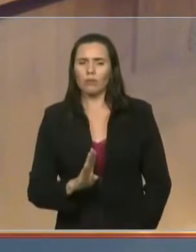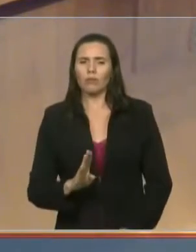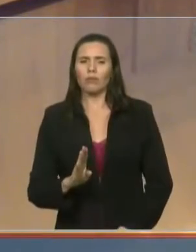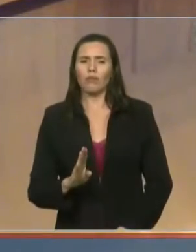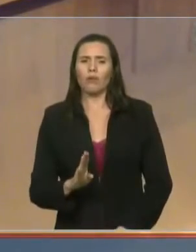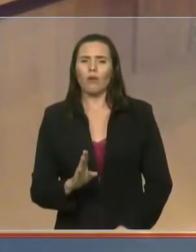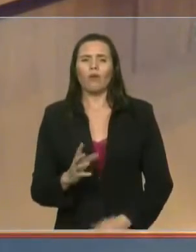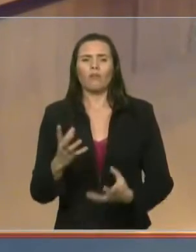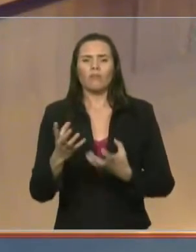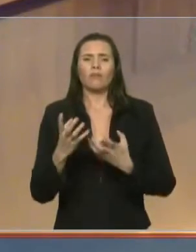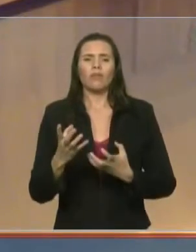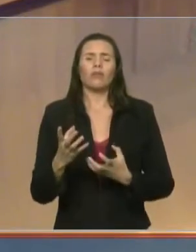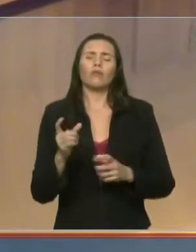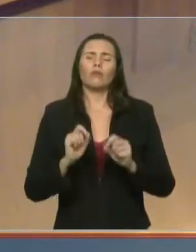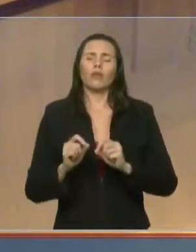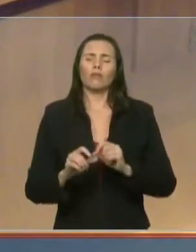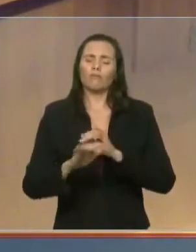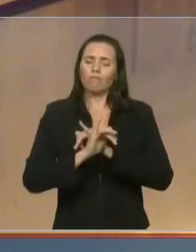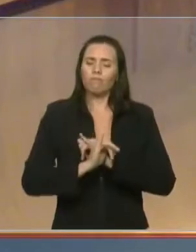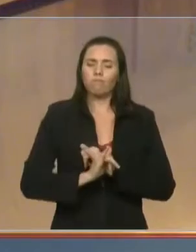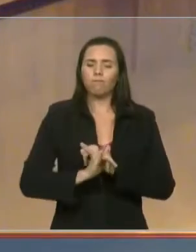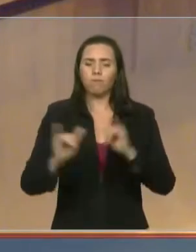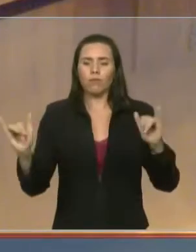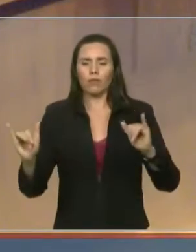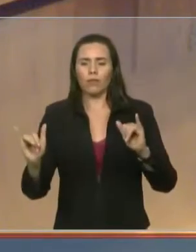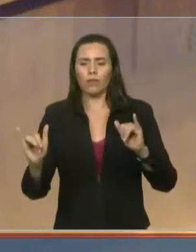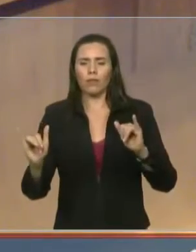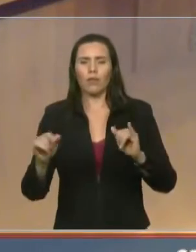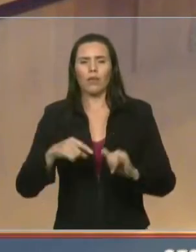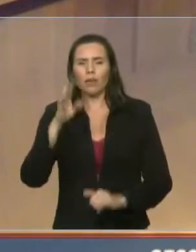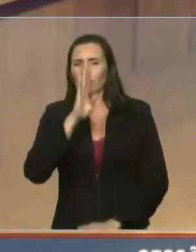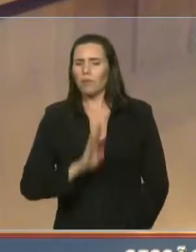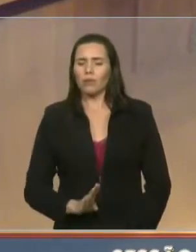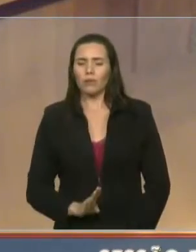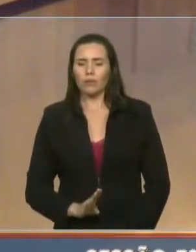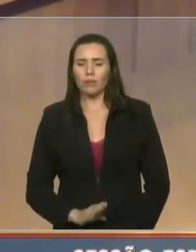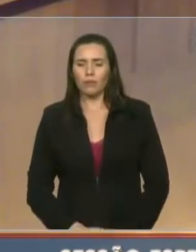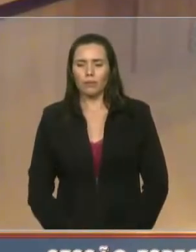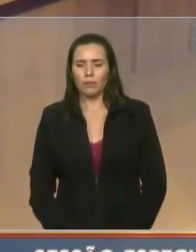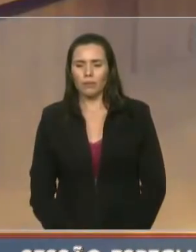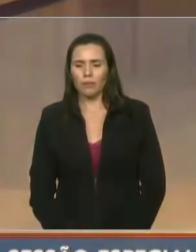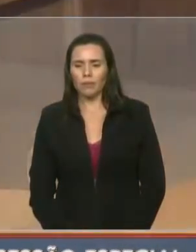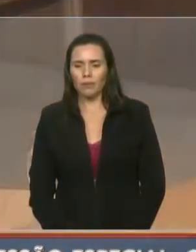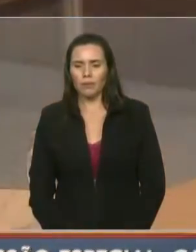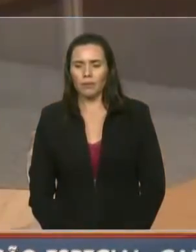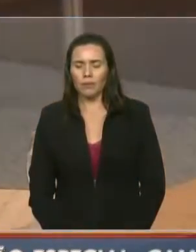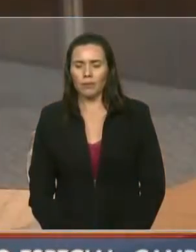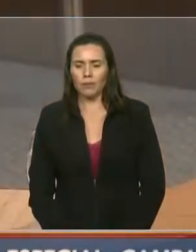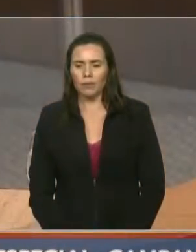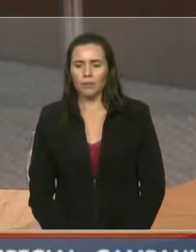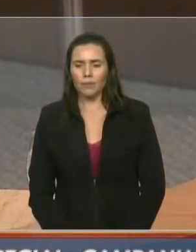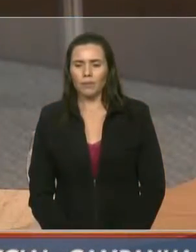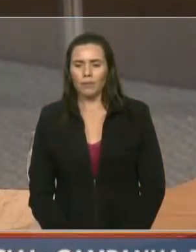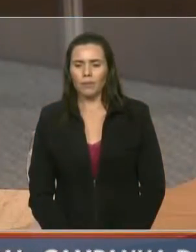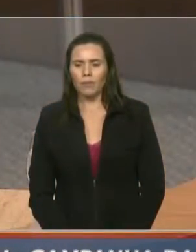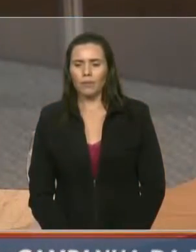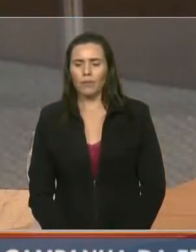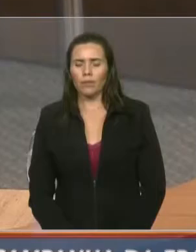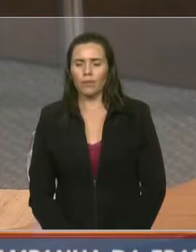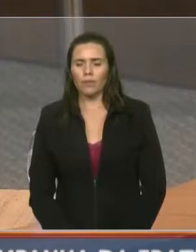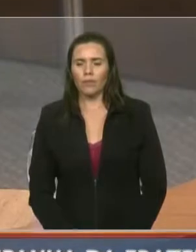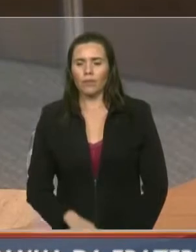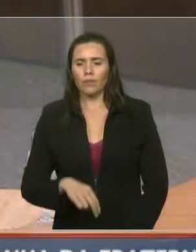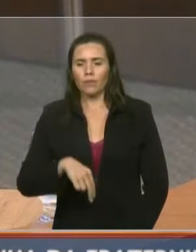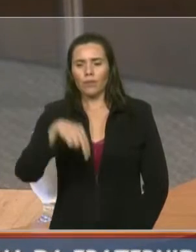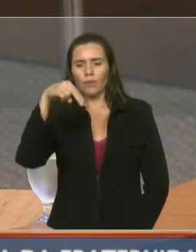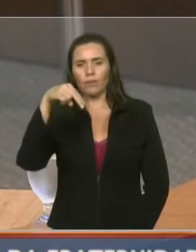evangelização, que consegue no Brasil de norte a sul, de leste a oeste, envolver o nosso povo nas